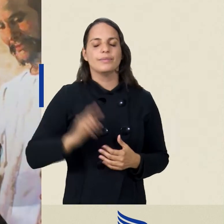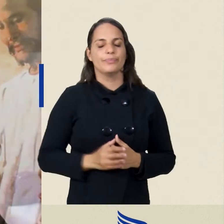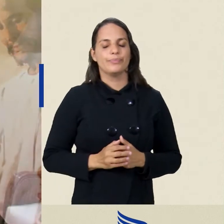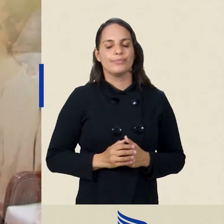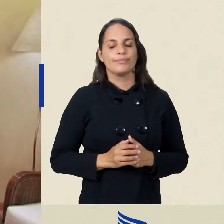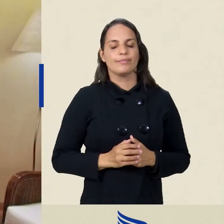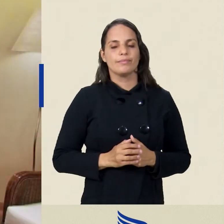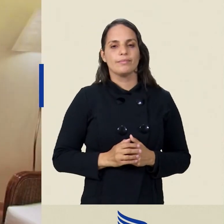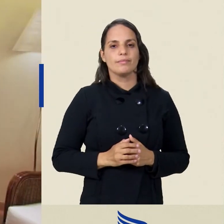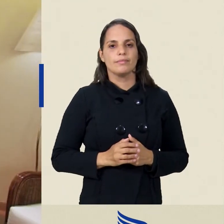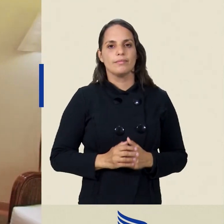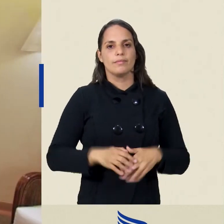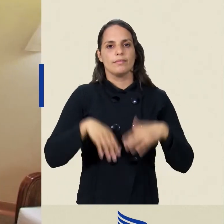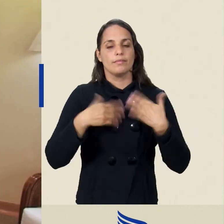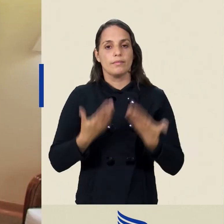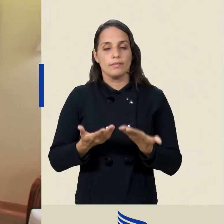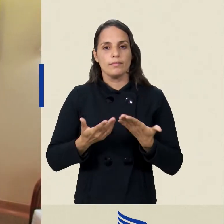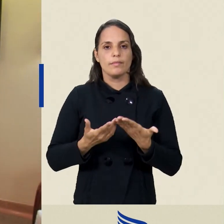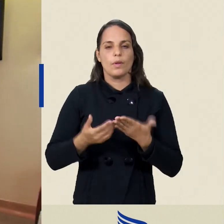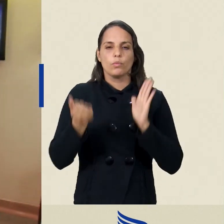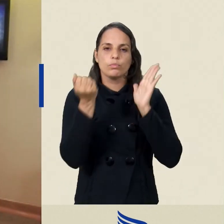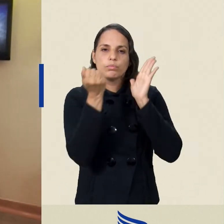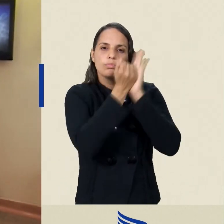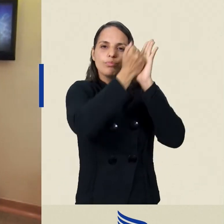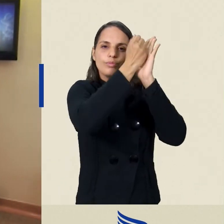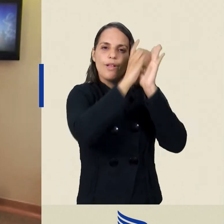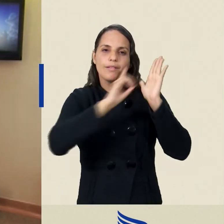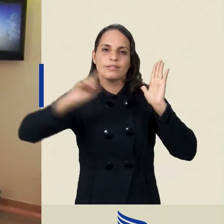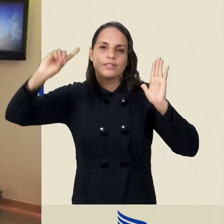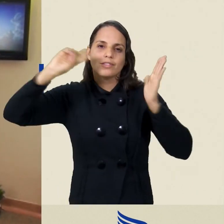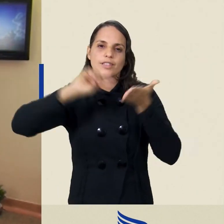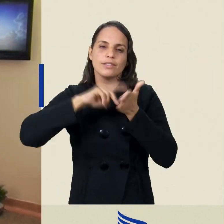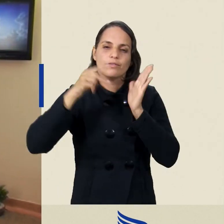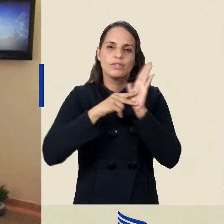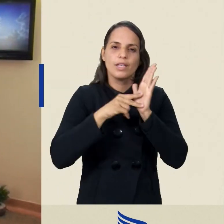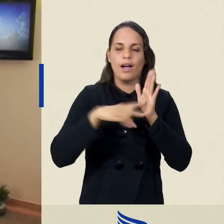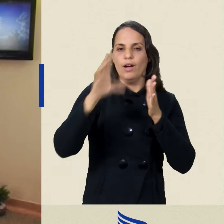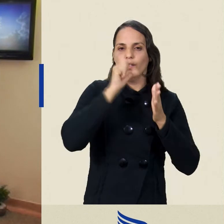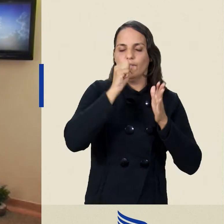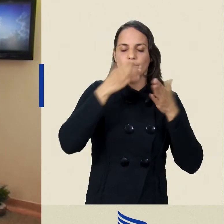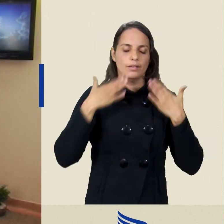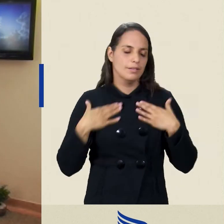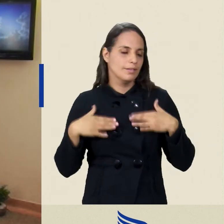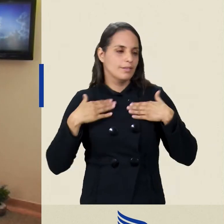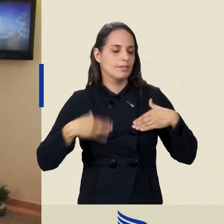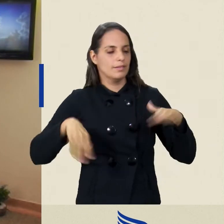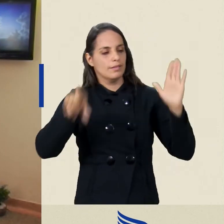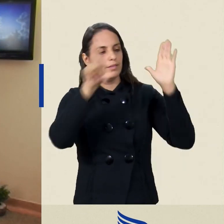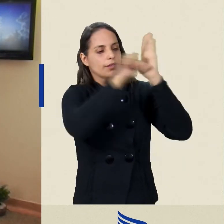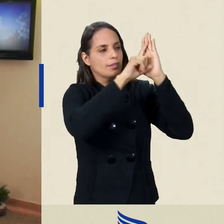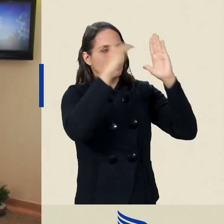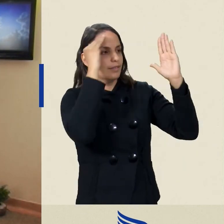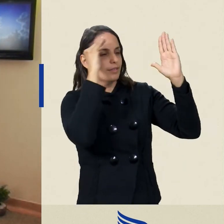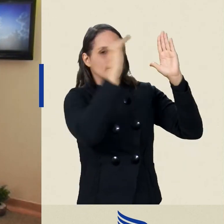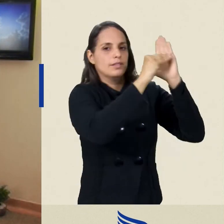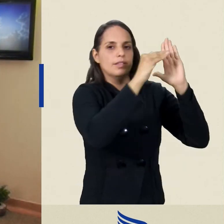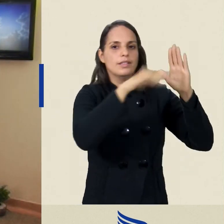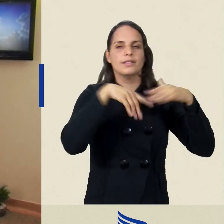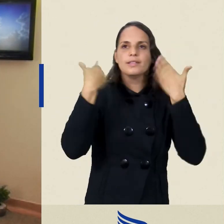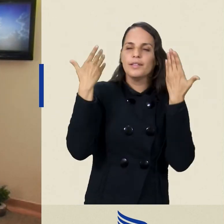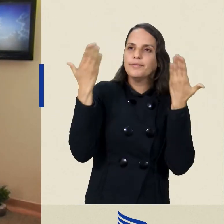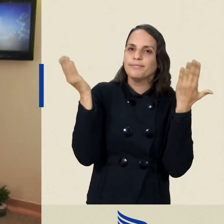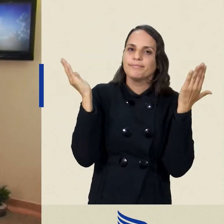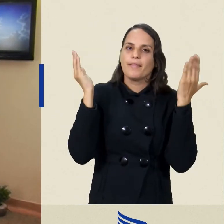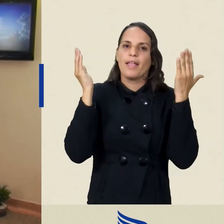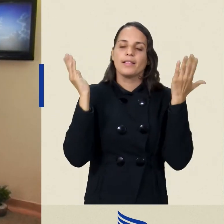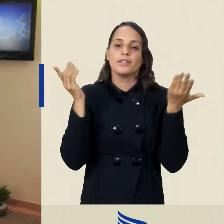20. O selo do Deus vivo, a observância do sábado, do 4º mandamento, nos dará uma mente hermeticamente fechada